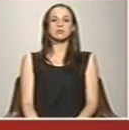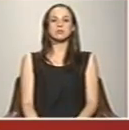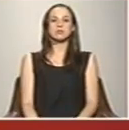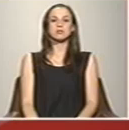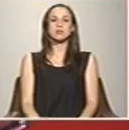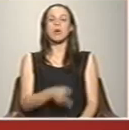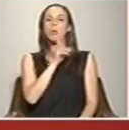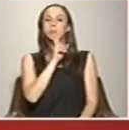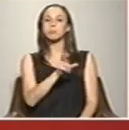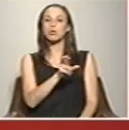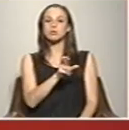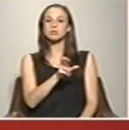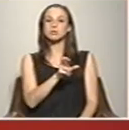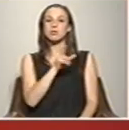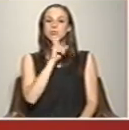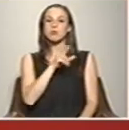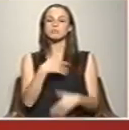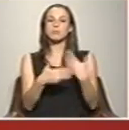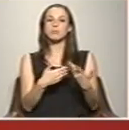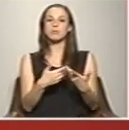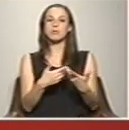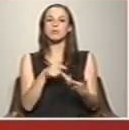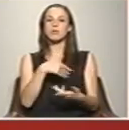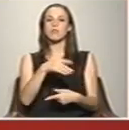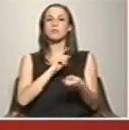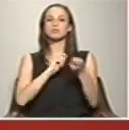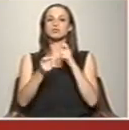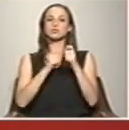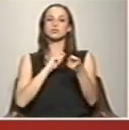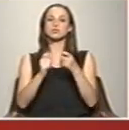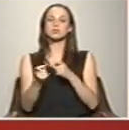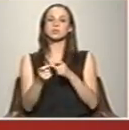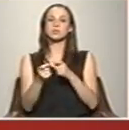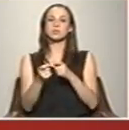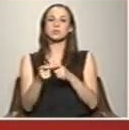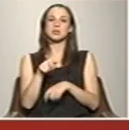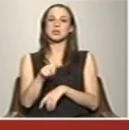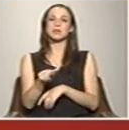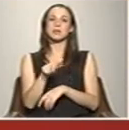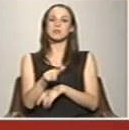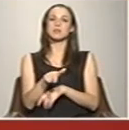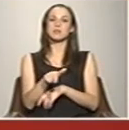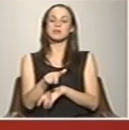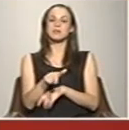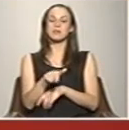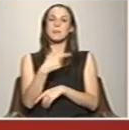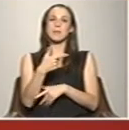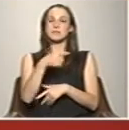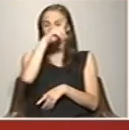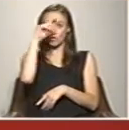a resposta mais indicada. Vamos ter que avançar, Luísa. E então vamos discutir, essencialmente, esta dimensão da